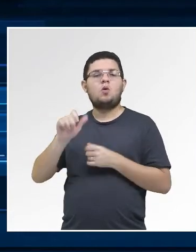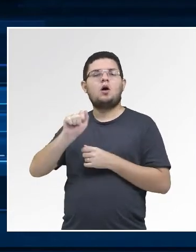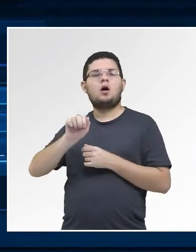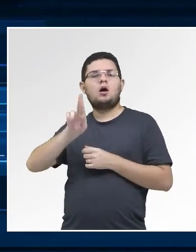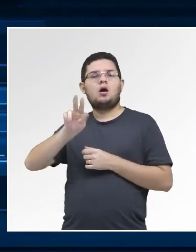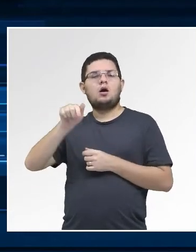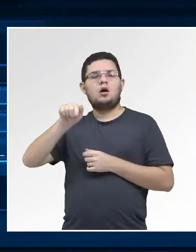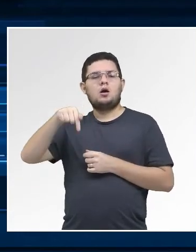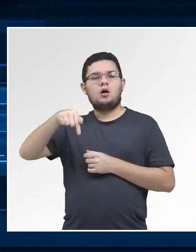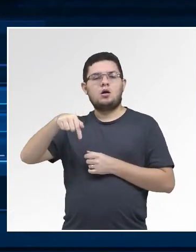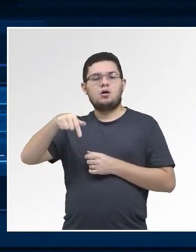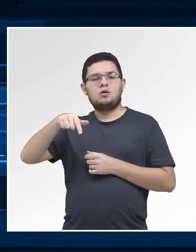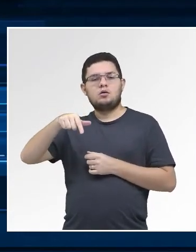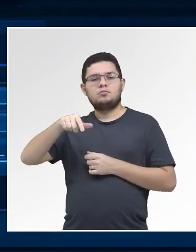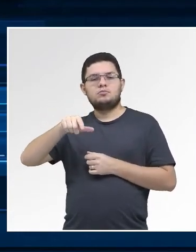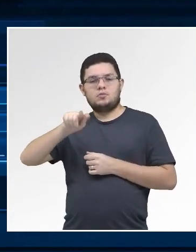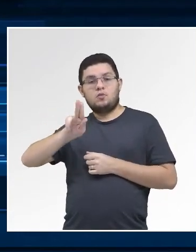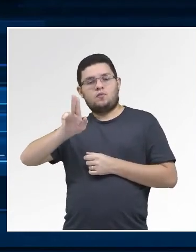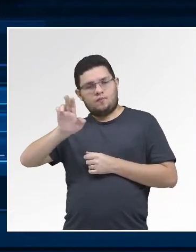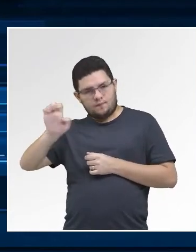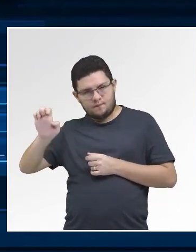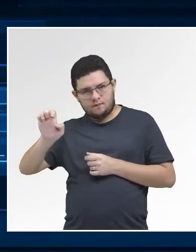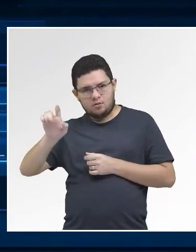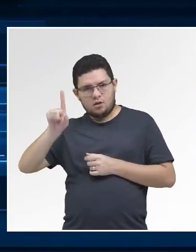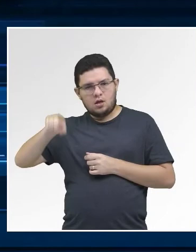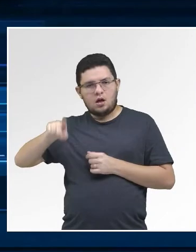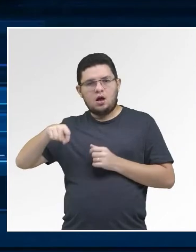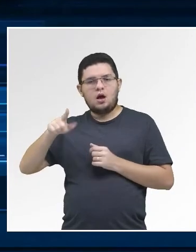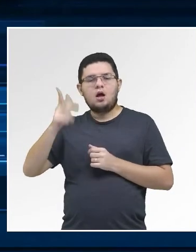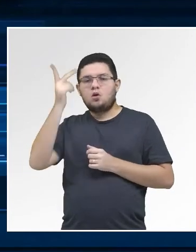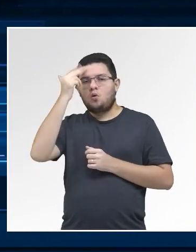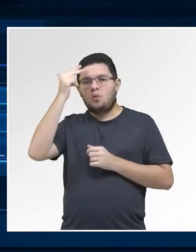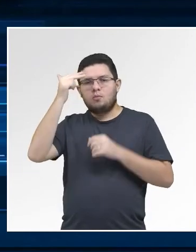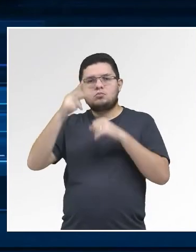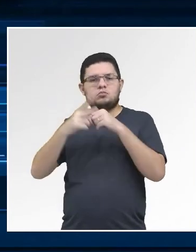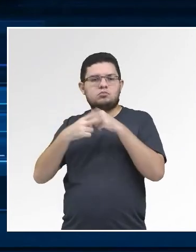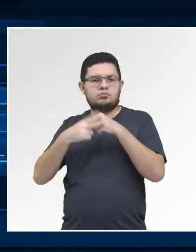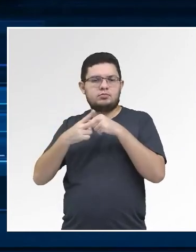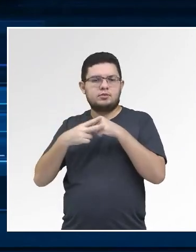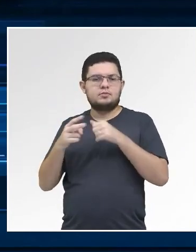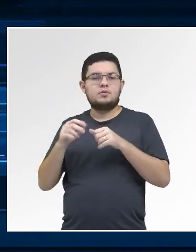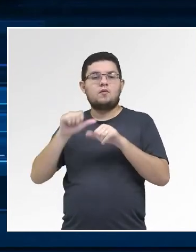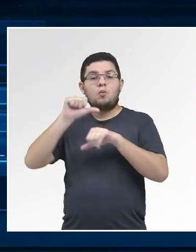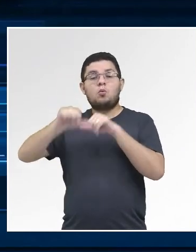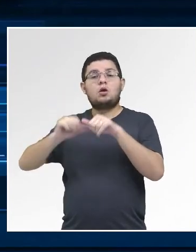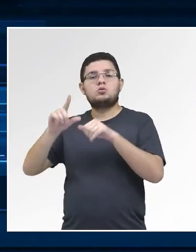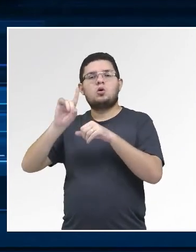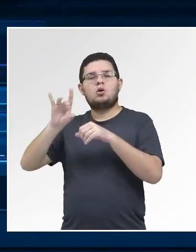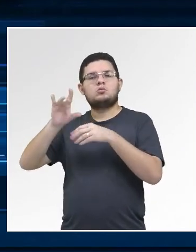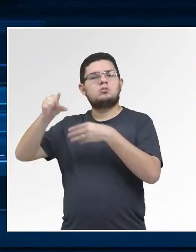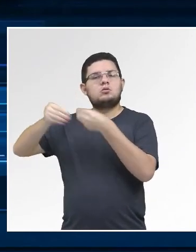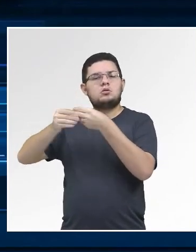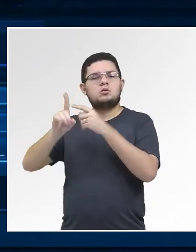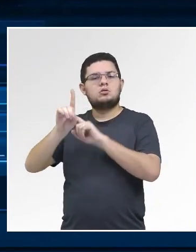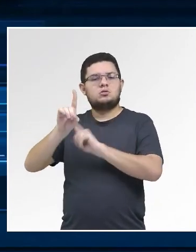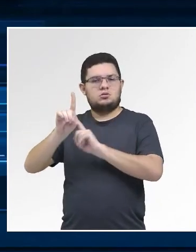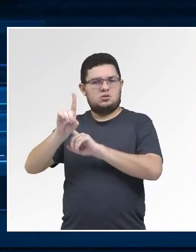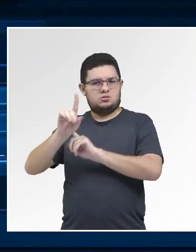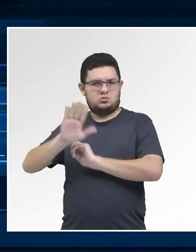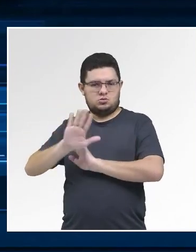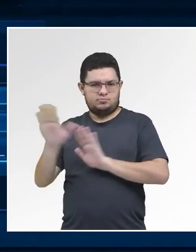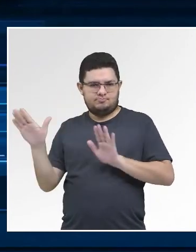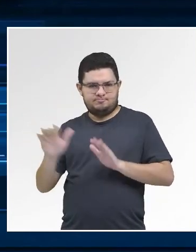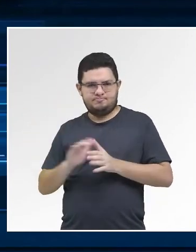verbo regular, então ele vai ser argued, com Dzinho no final. Agora eu tenho o verbo stand, que é